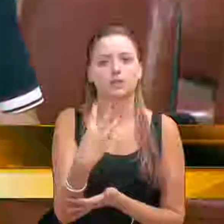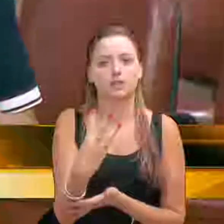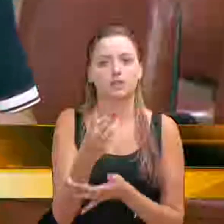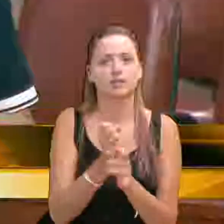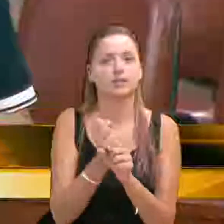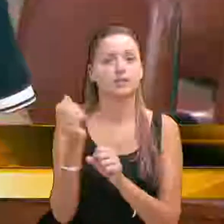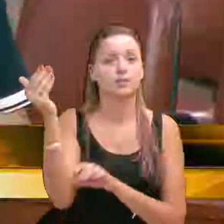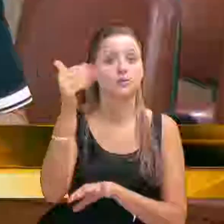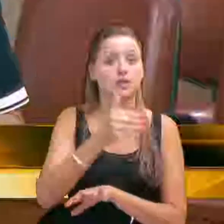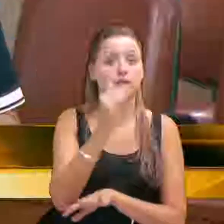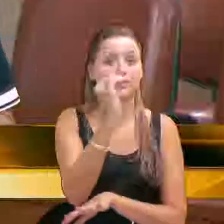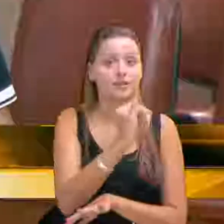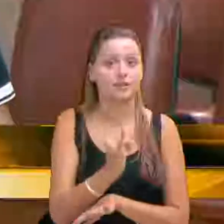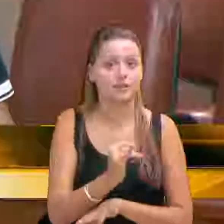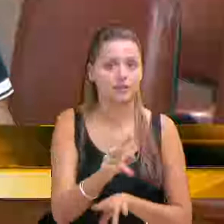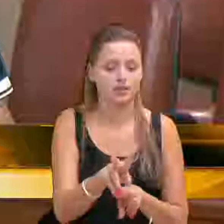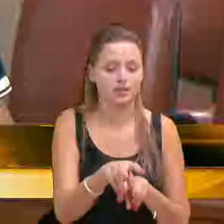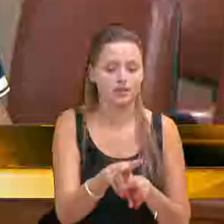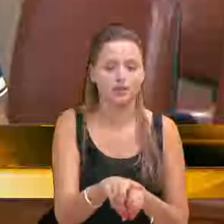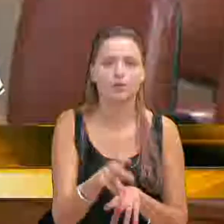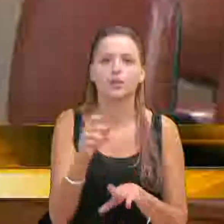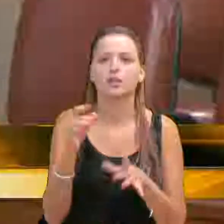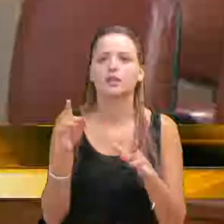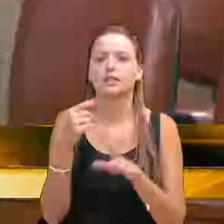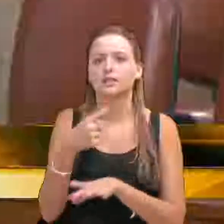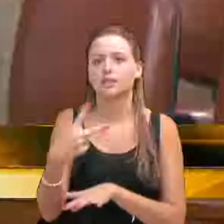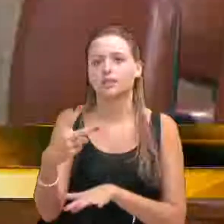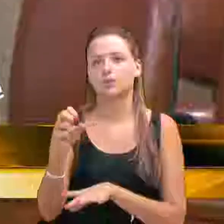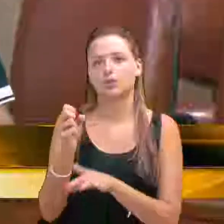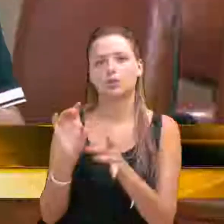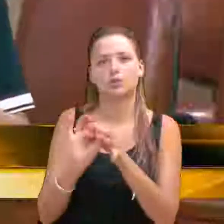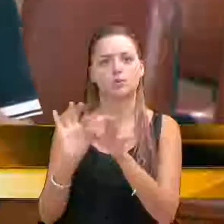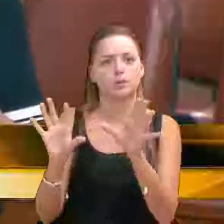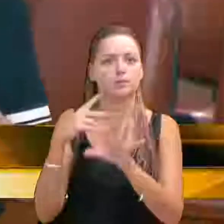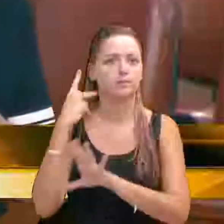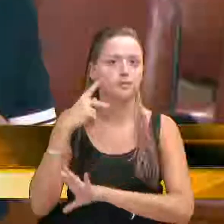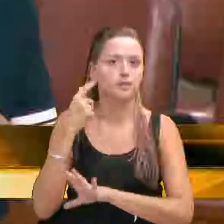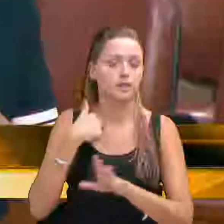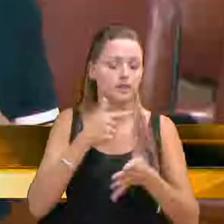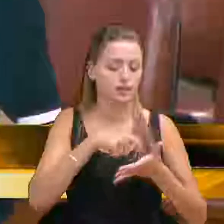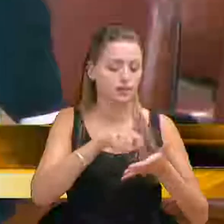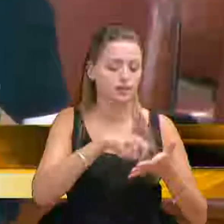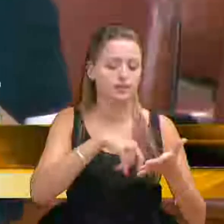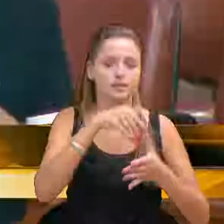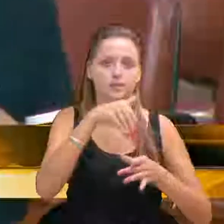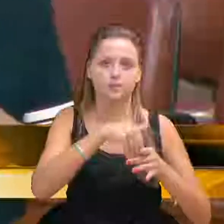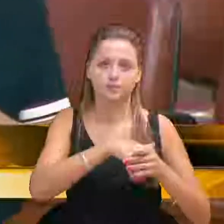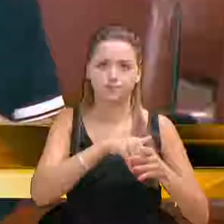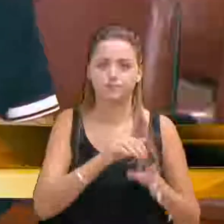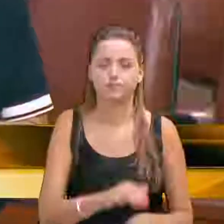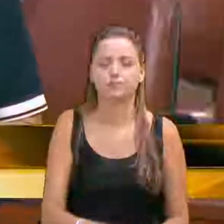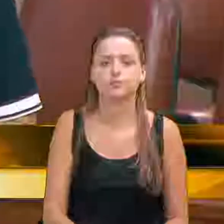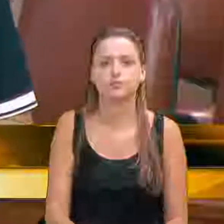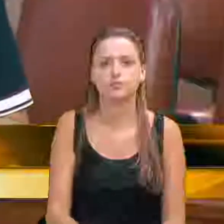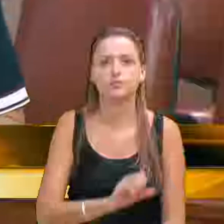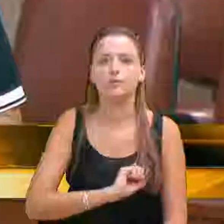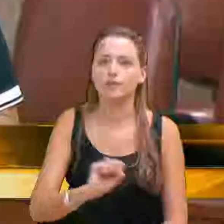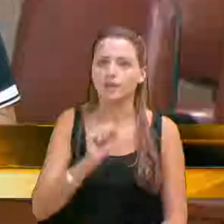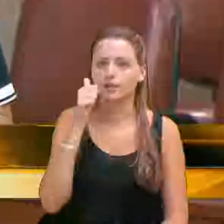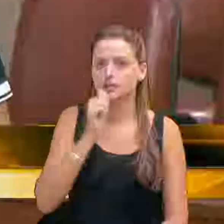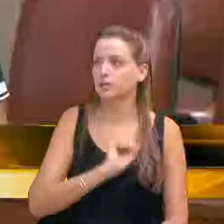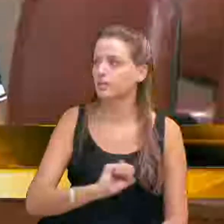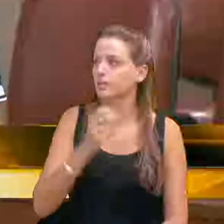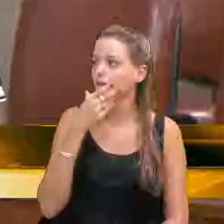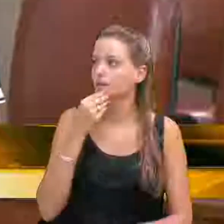143 anos da colonização e 128 de emancipação política, assina este vereador. Senhoras e senhores vereadores,